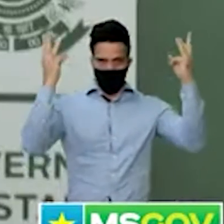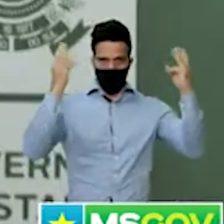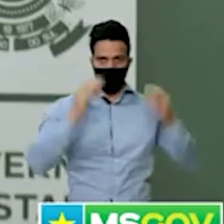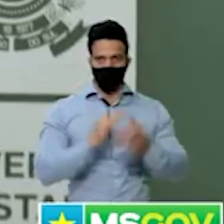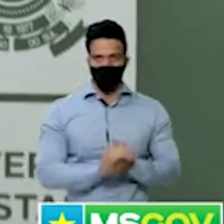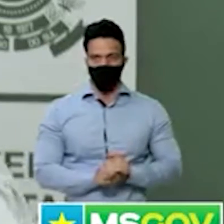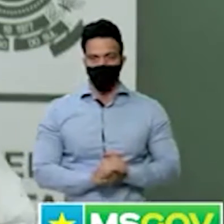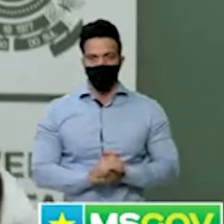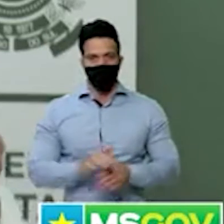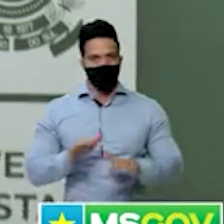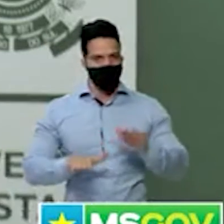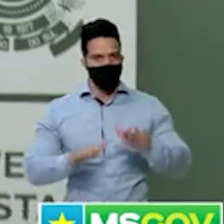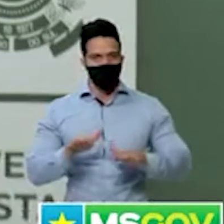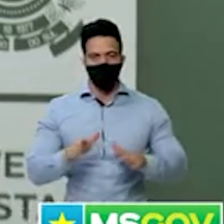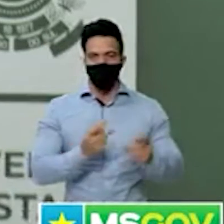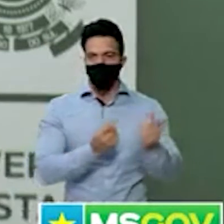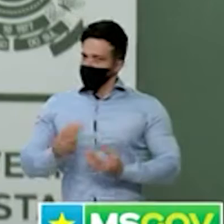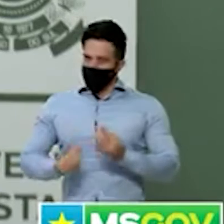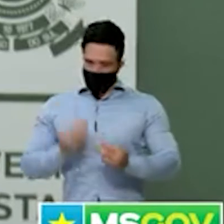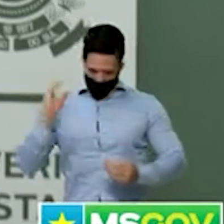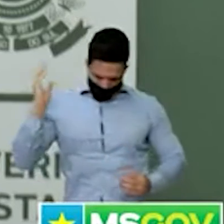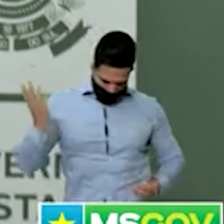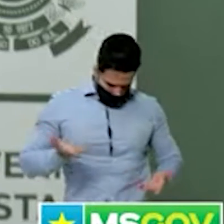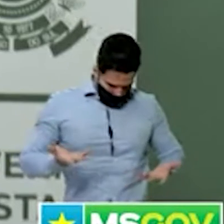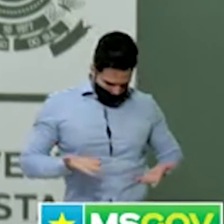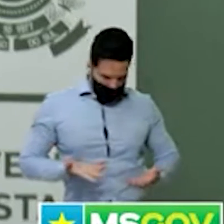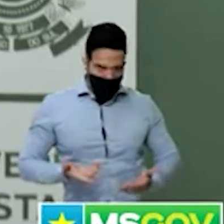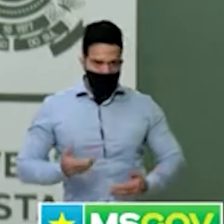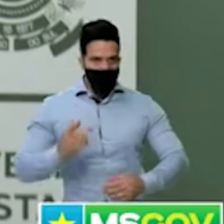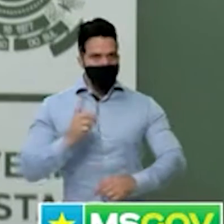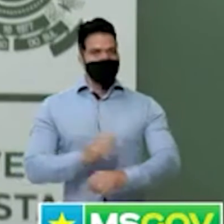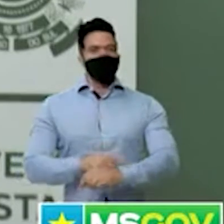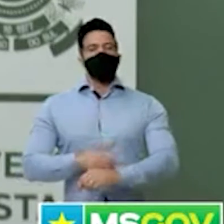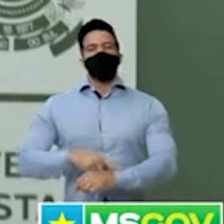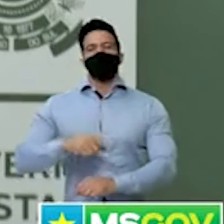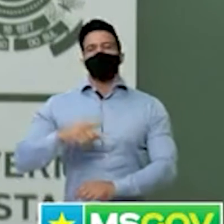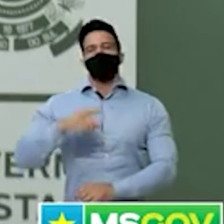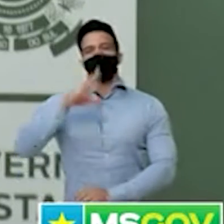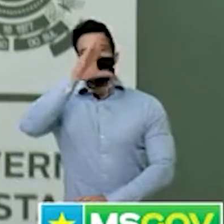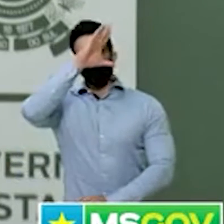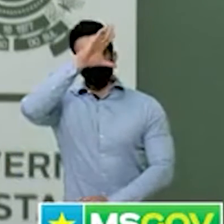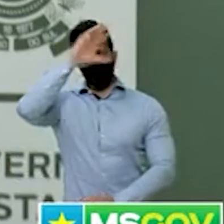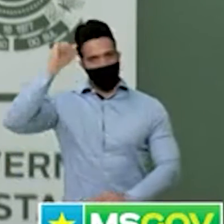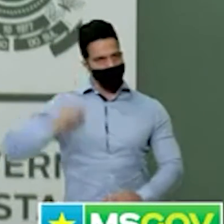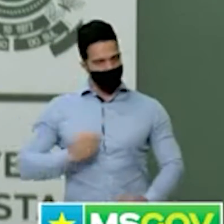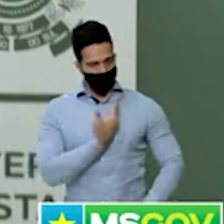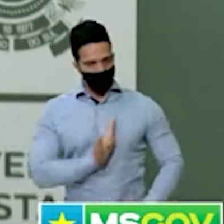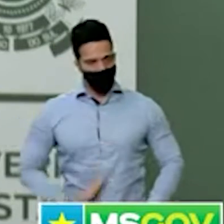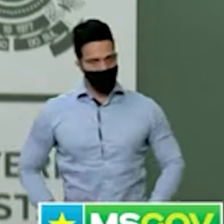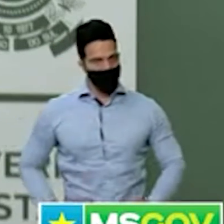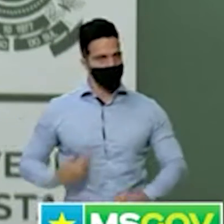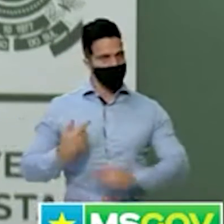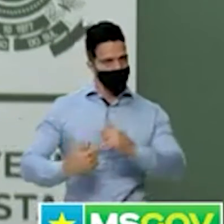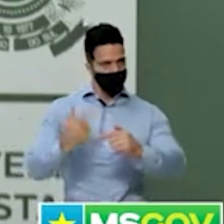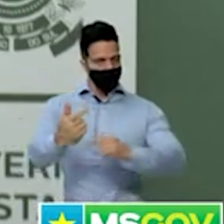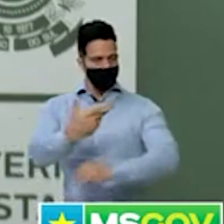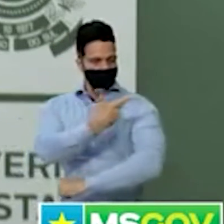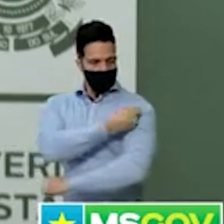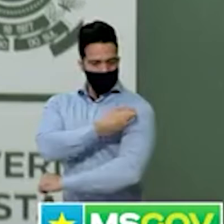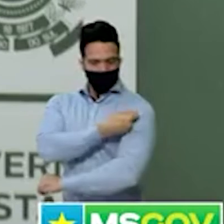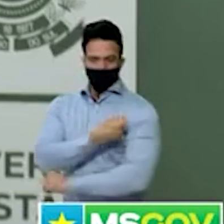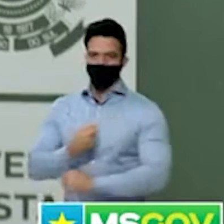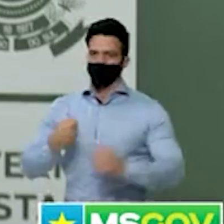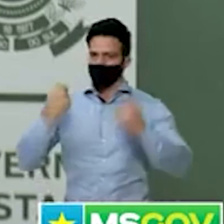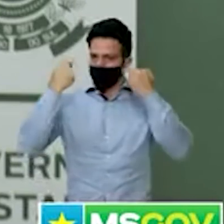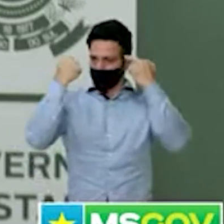de negociação desse processo a julgamento que o estado ele está evoluindo muito bem na vacinação isso